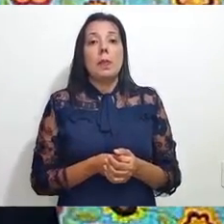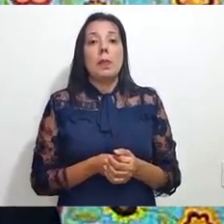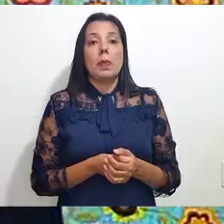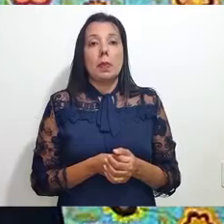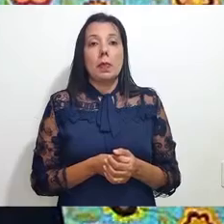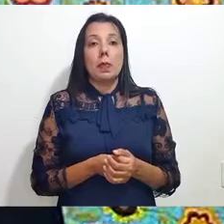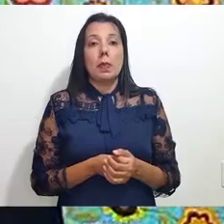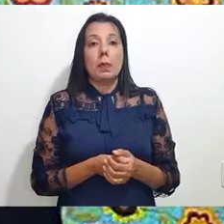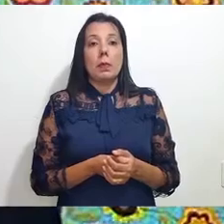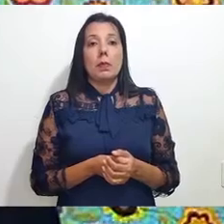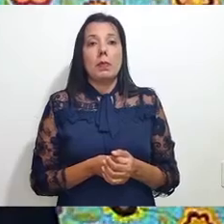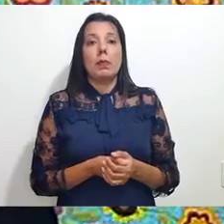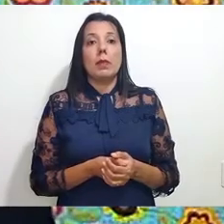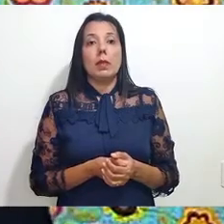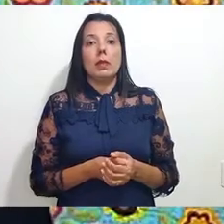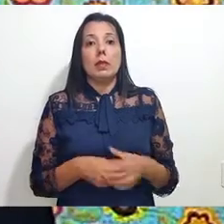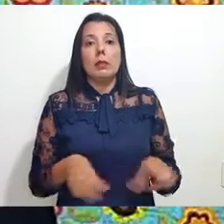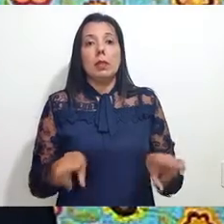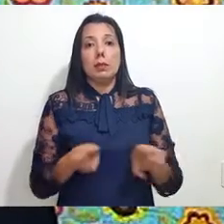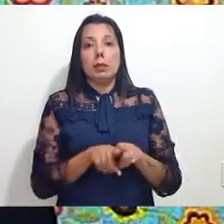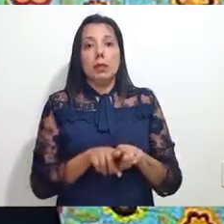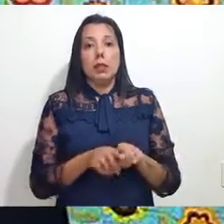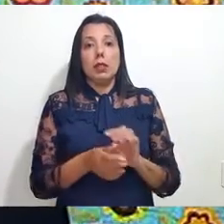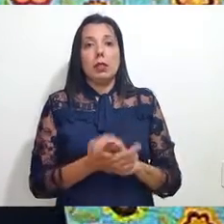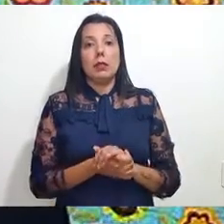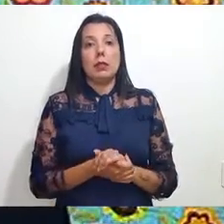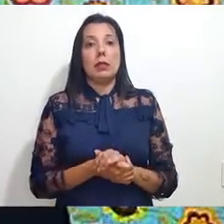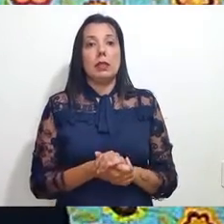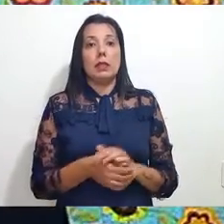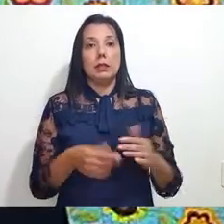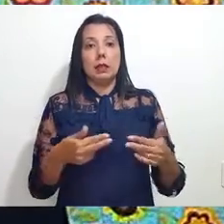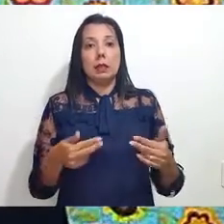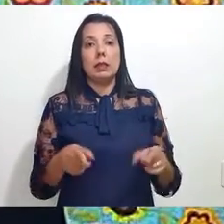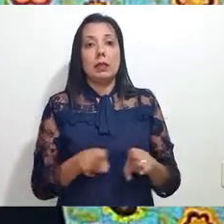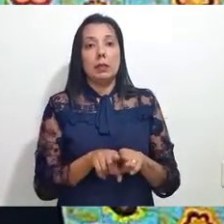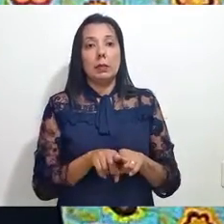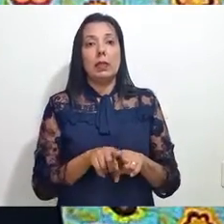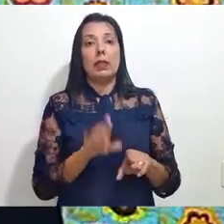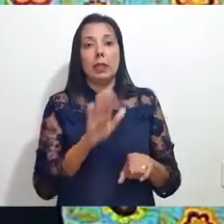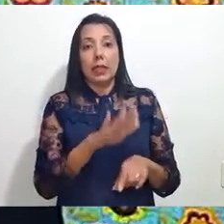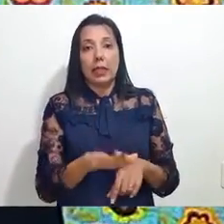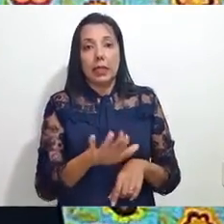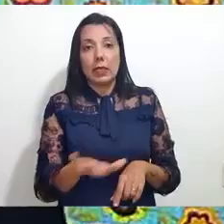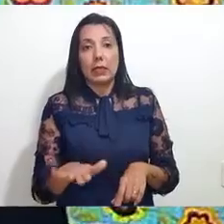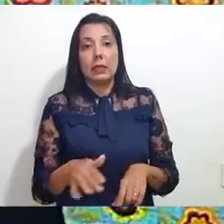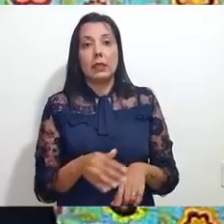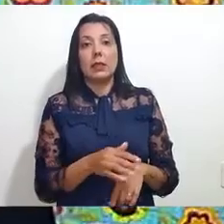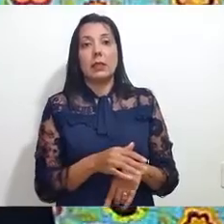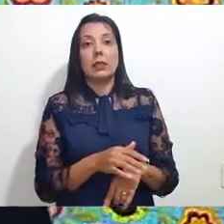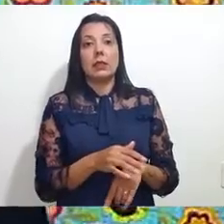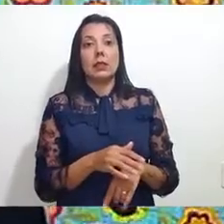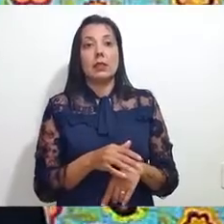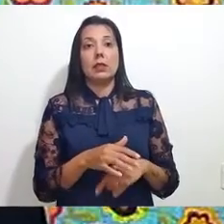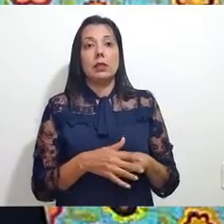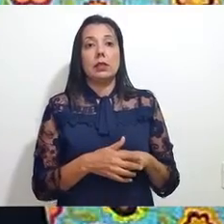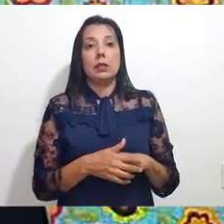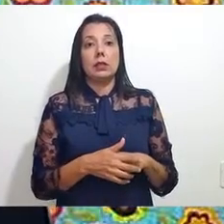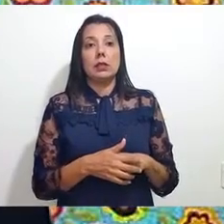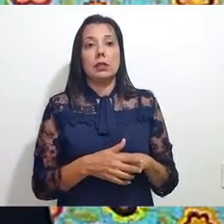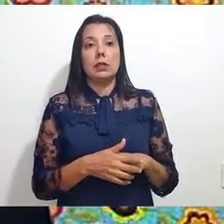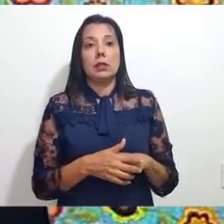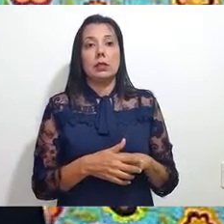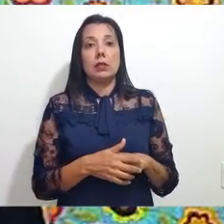de países com maior número de violências contra crianças e adolescentes, violências sexuais. E isso é